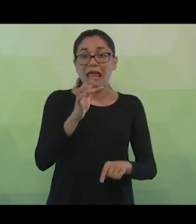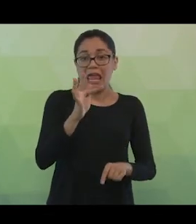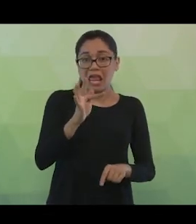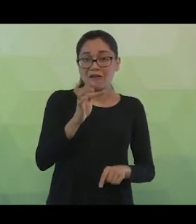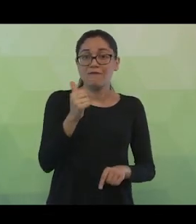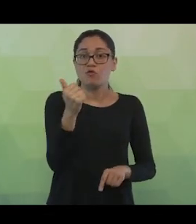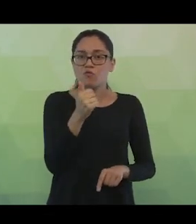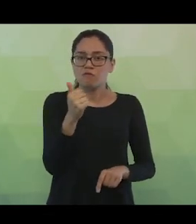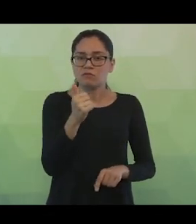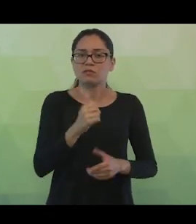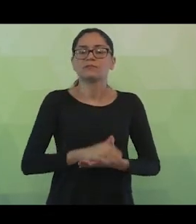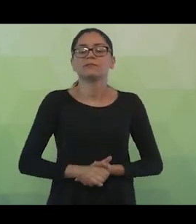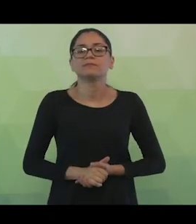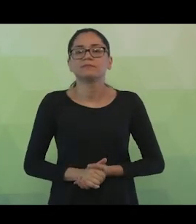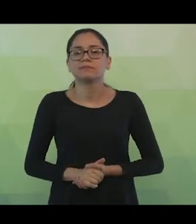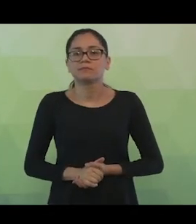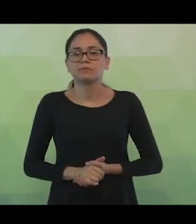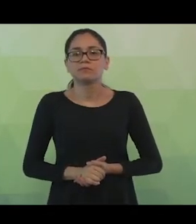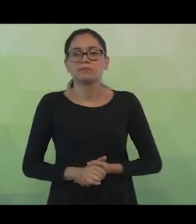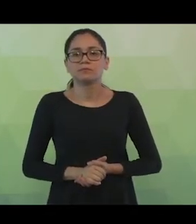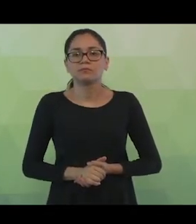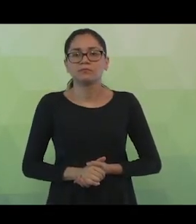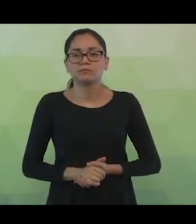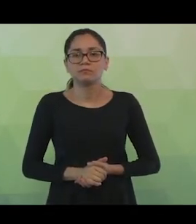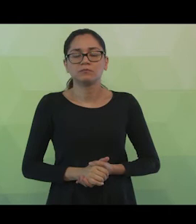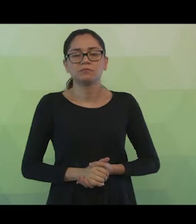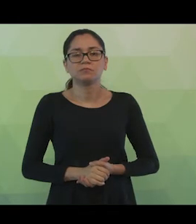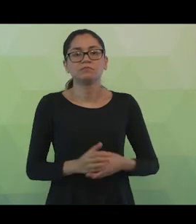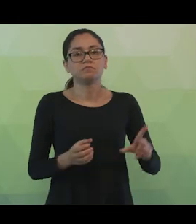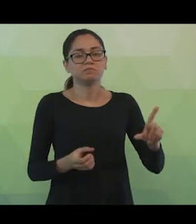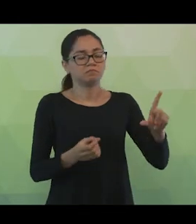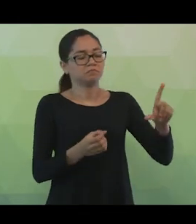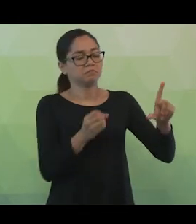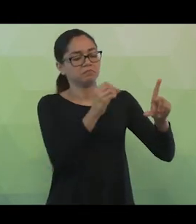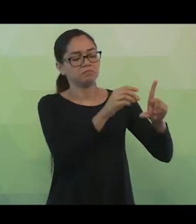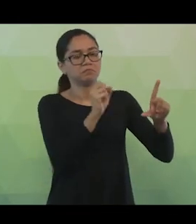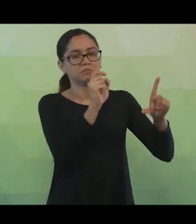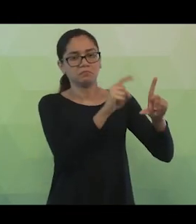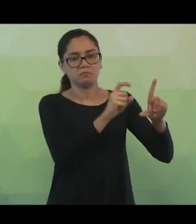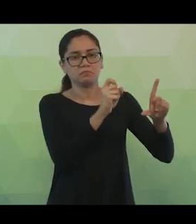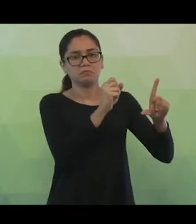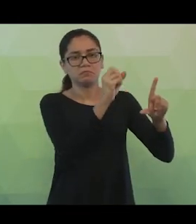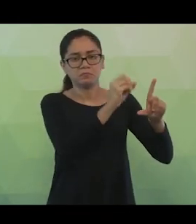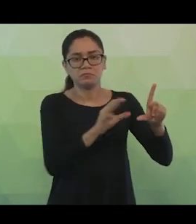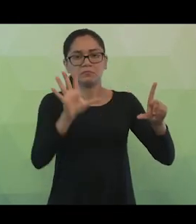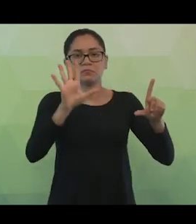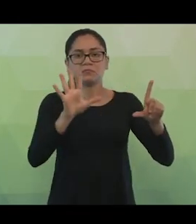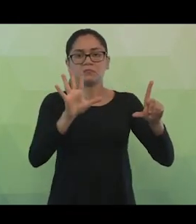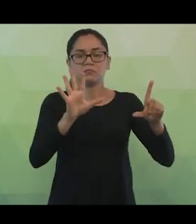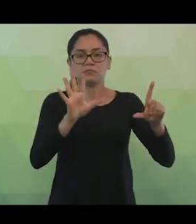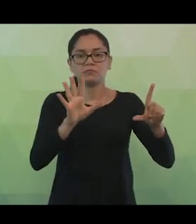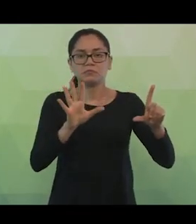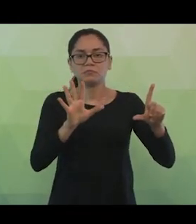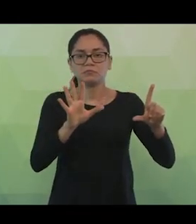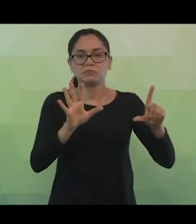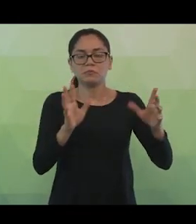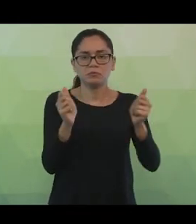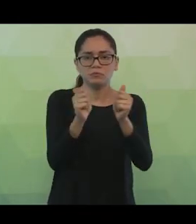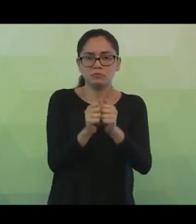Então, clicamos executar, compilar e executar. Pronto, aqui está o nosso primeiro